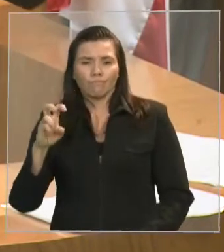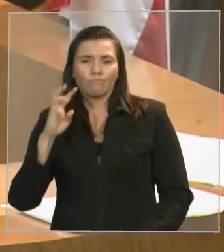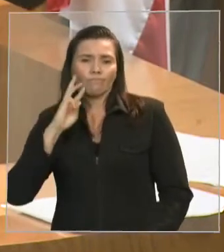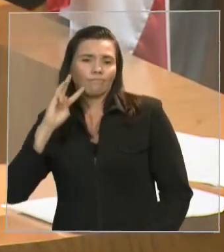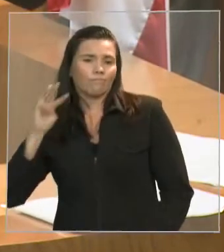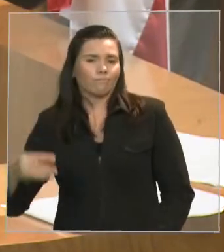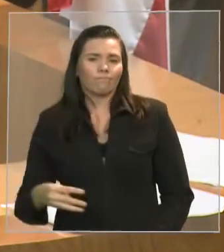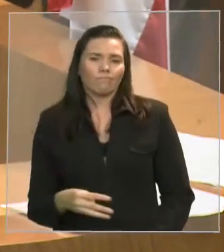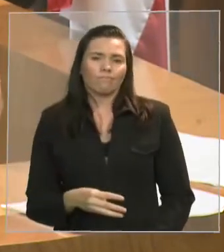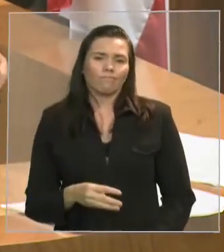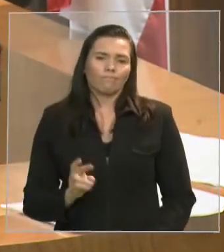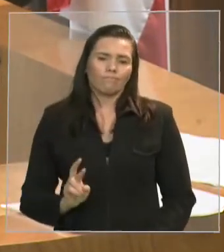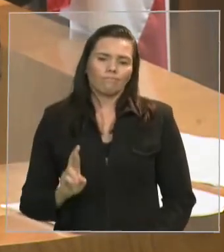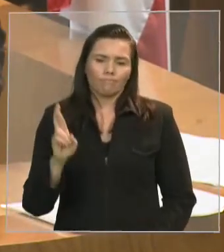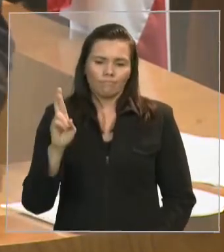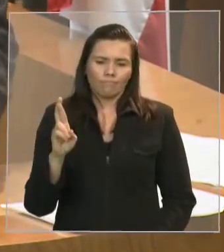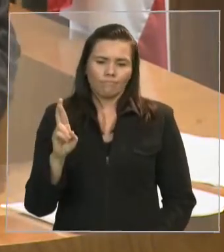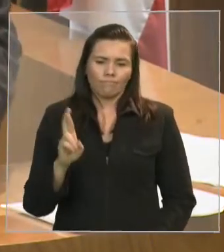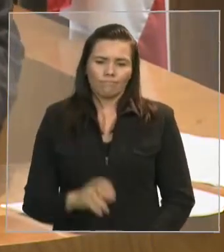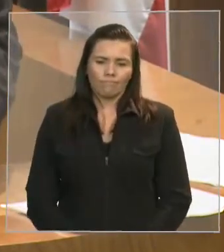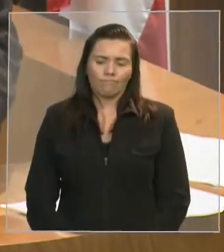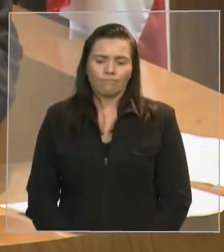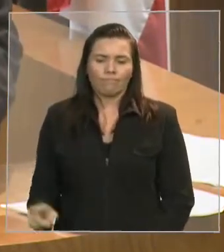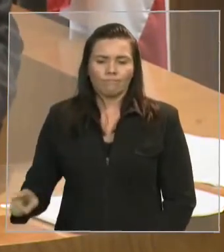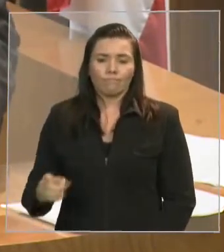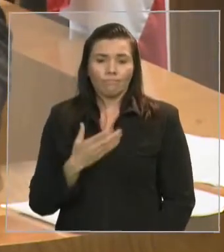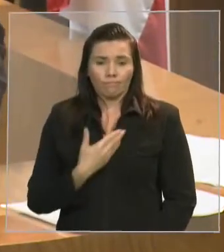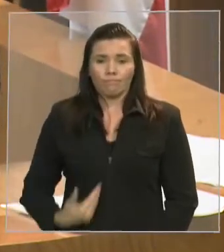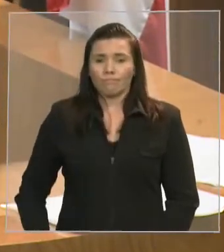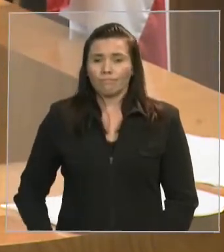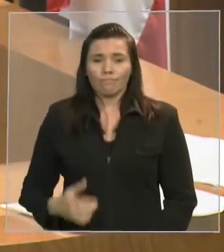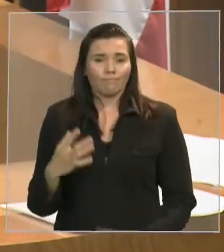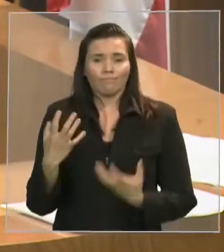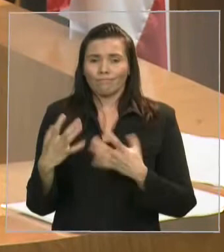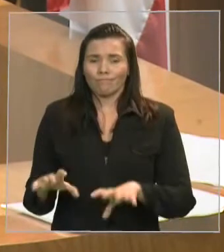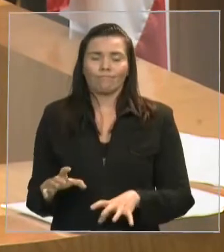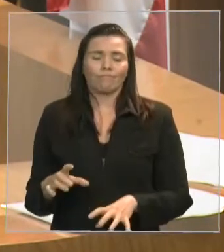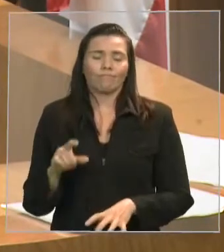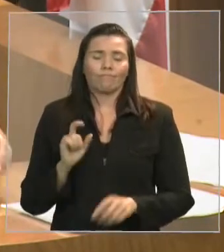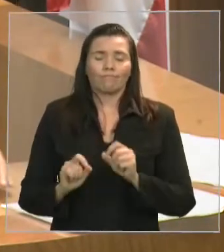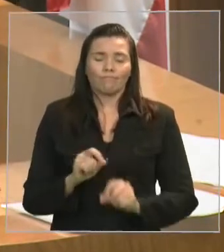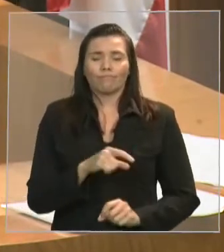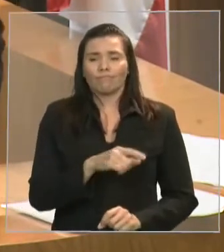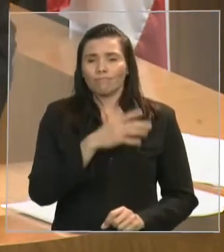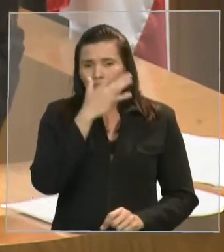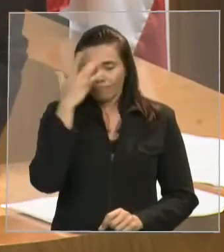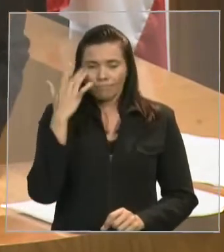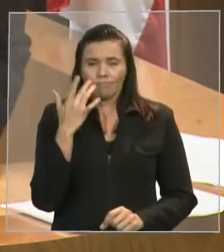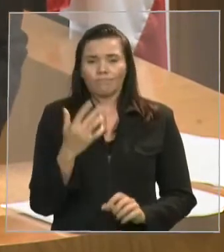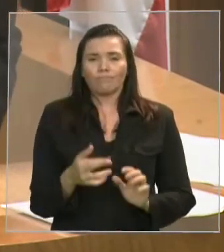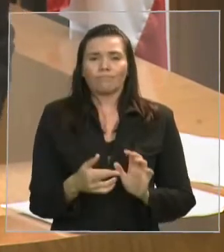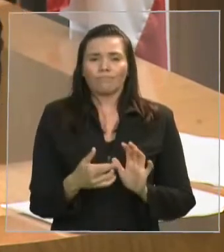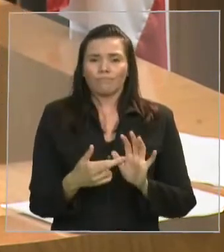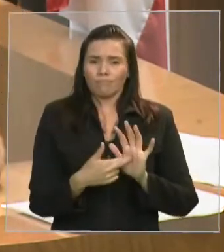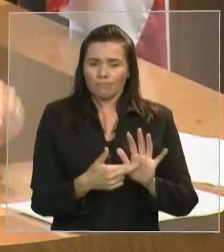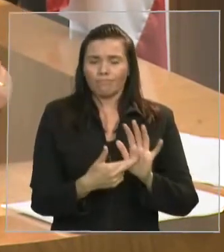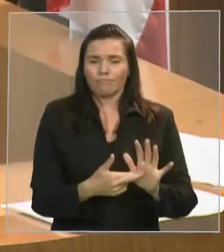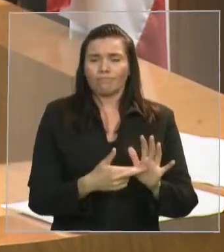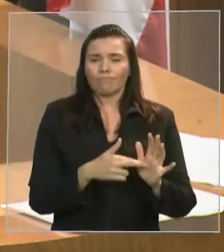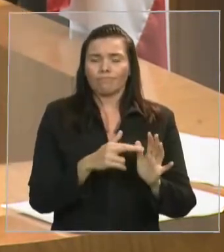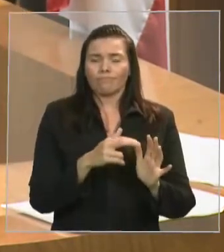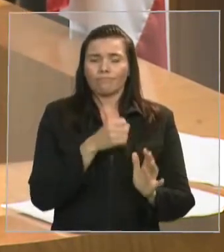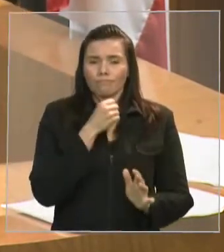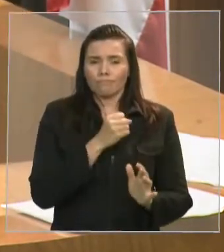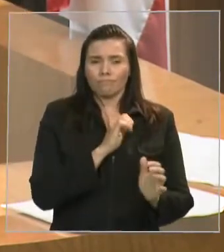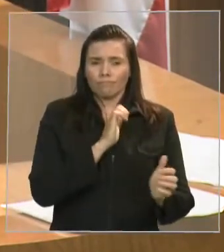utilizar, não quer a fiscalização e a participação da imprensa esportiva, Então, o que ele fez? Retirou através da medida